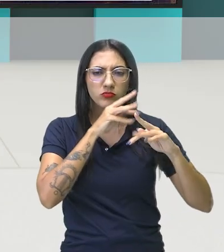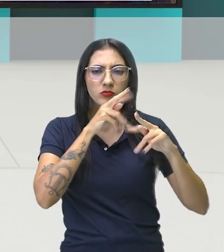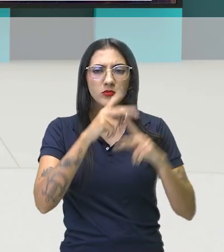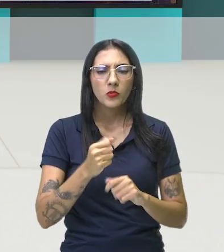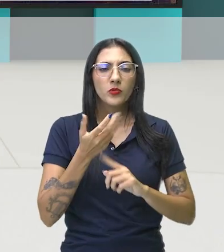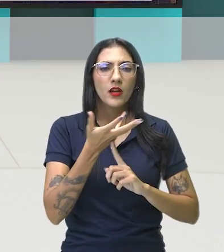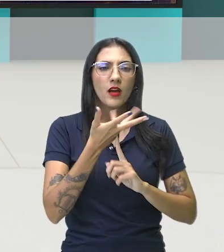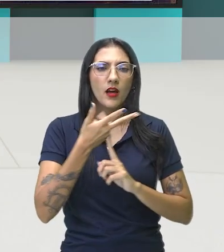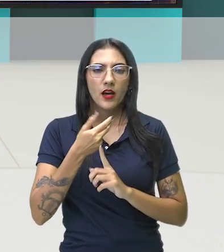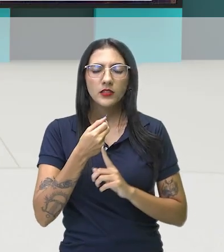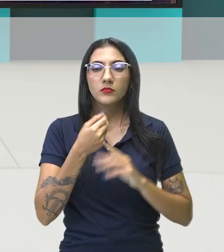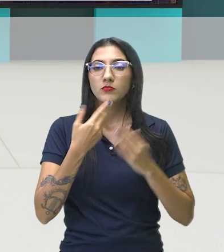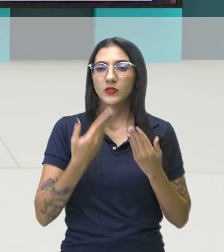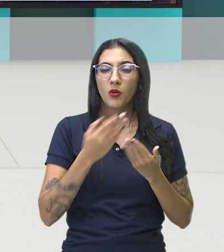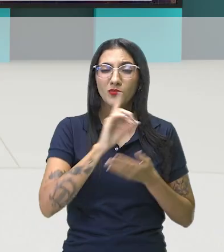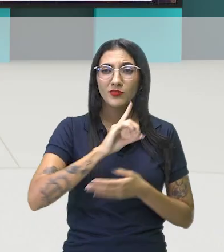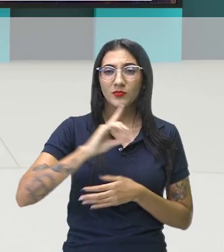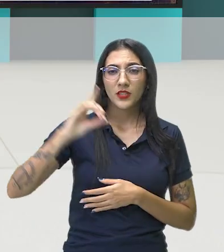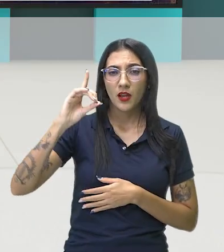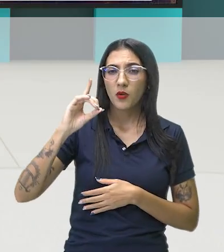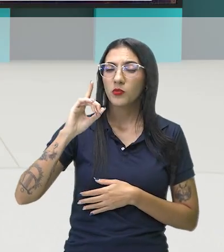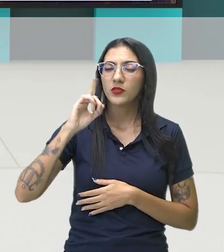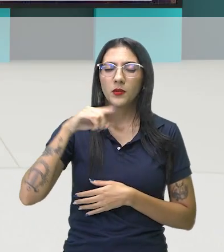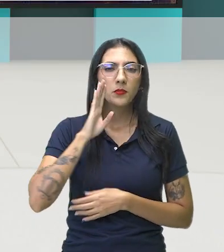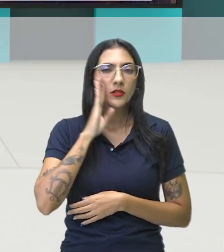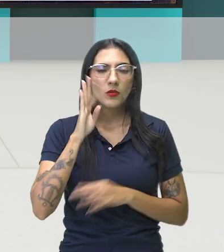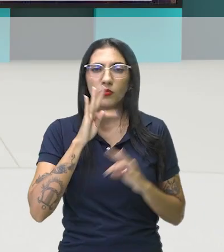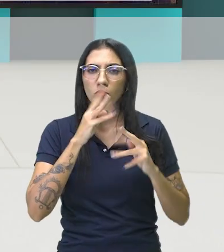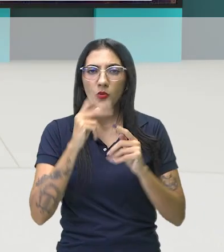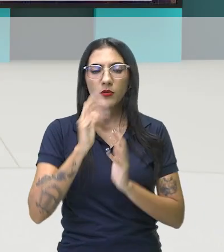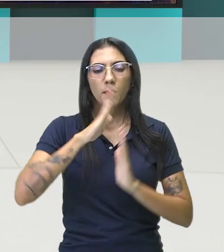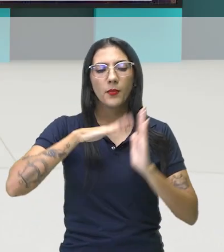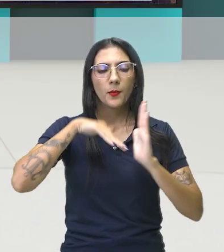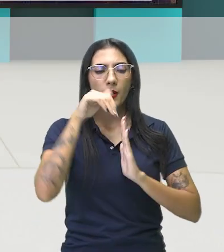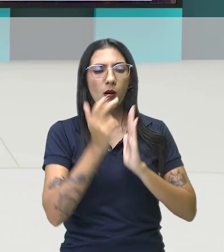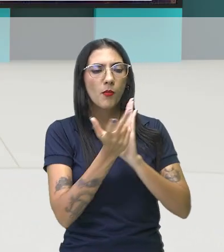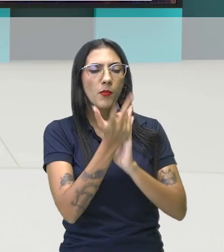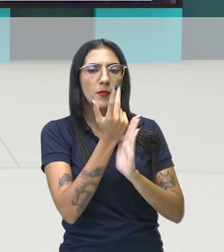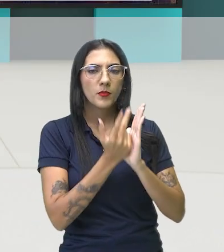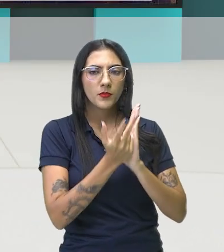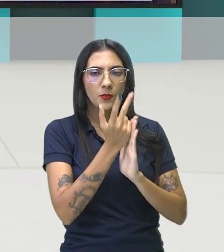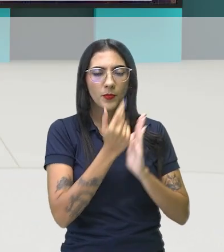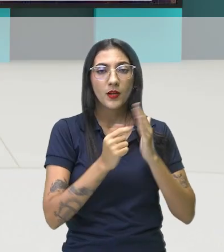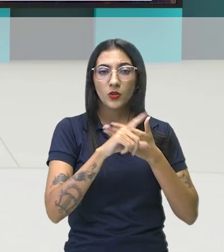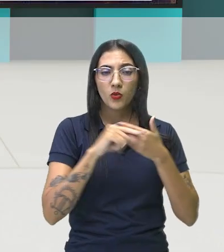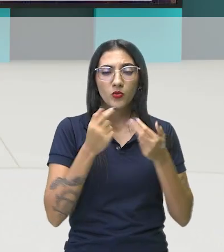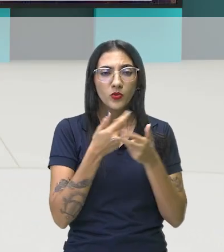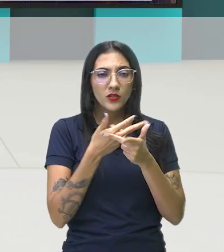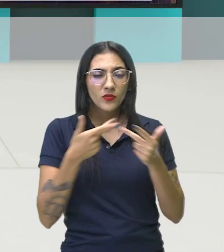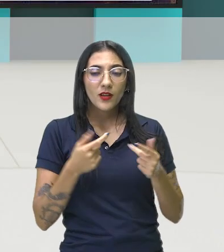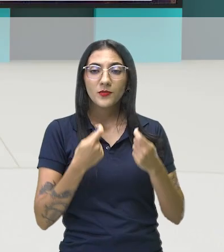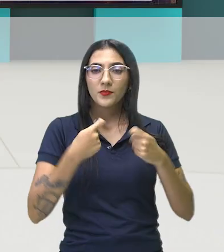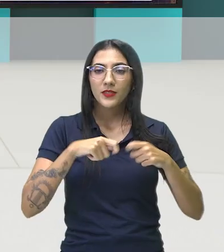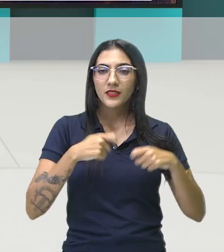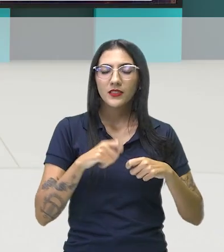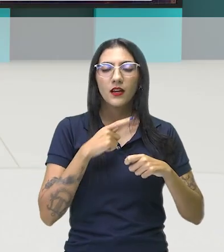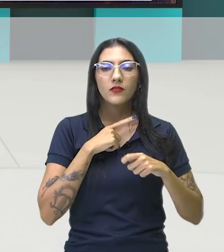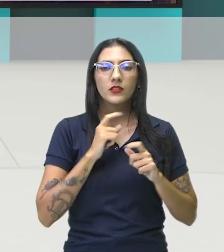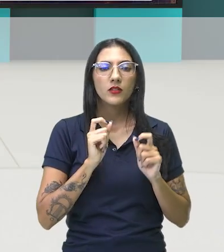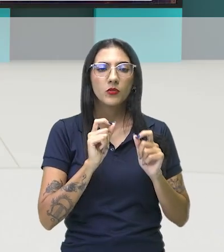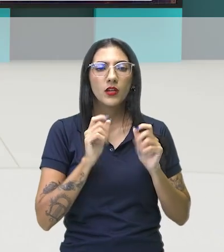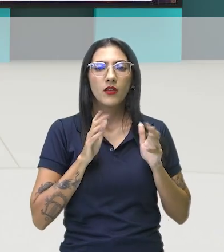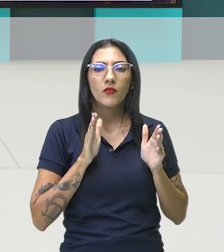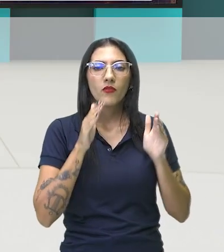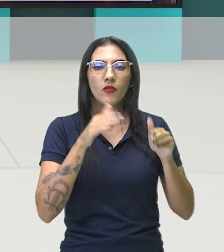arte. Então, Deus era o centro de tudo. Todas as obras dos artistas eram pintadas para